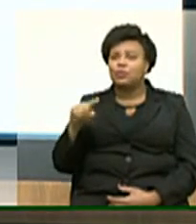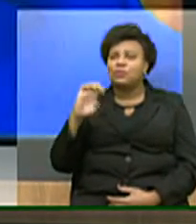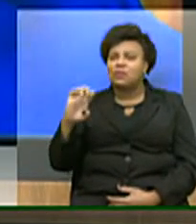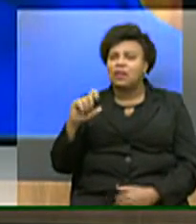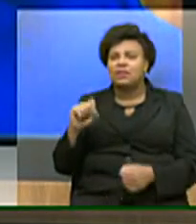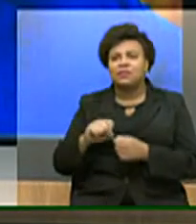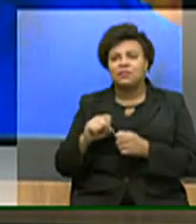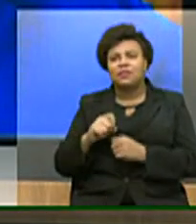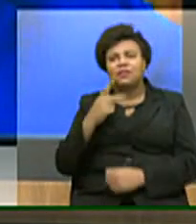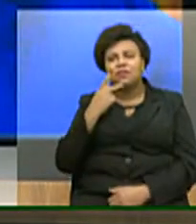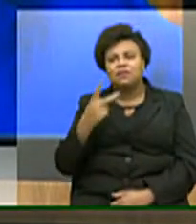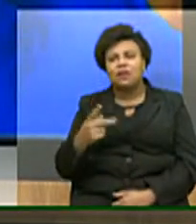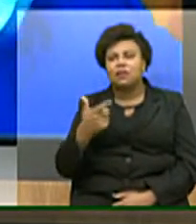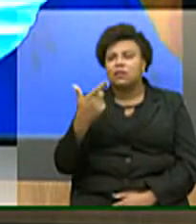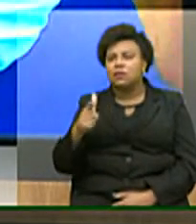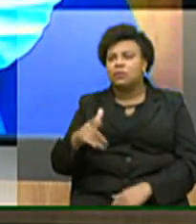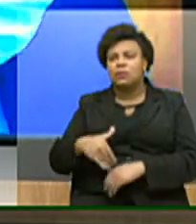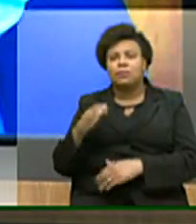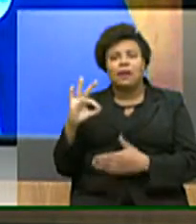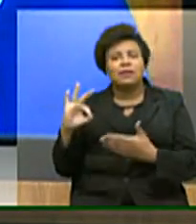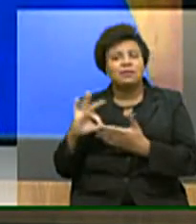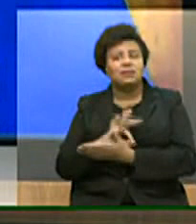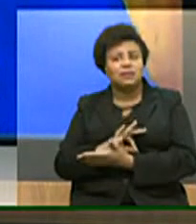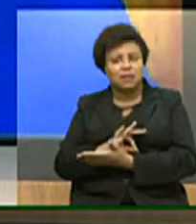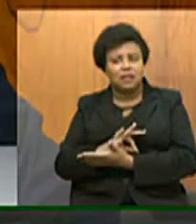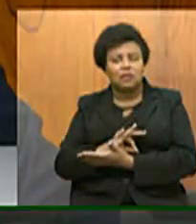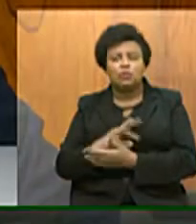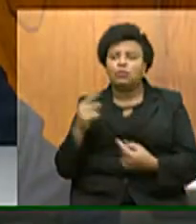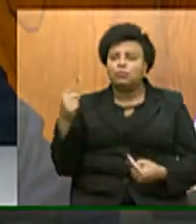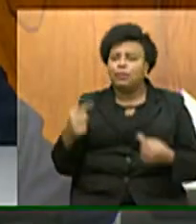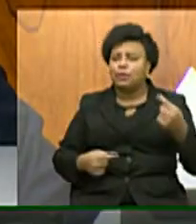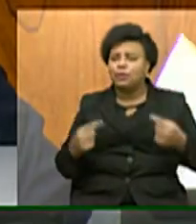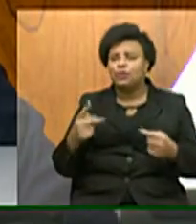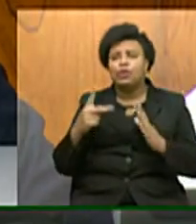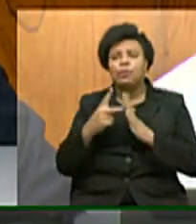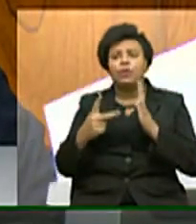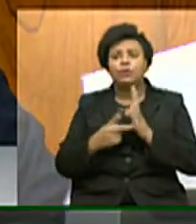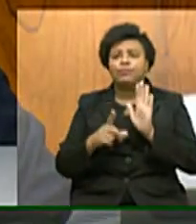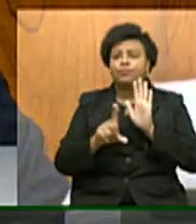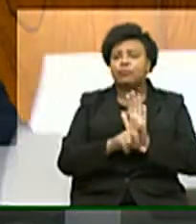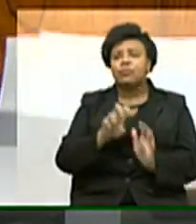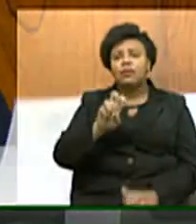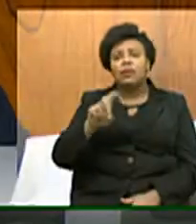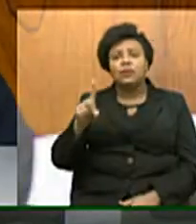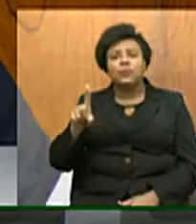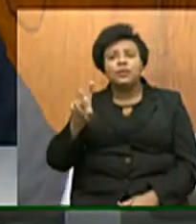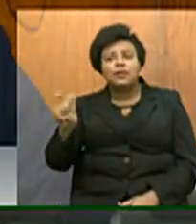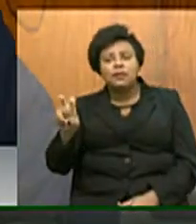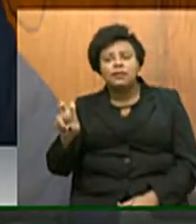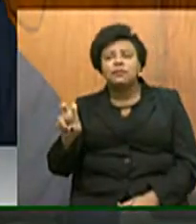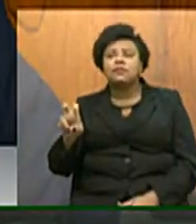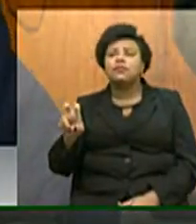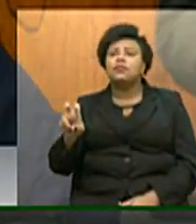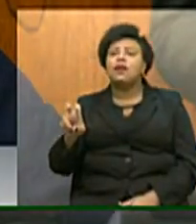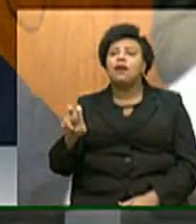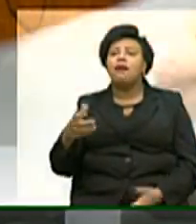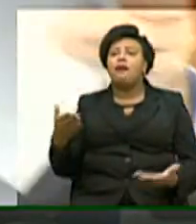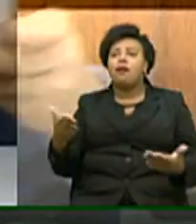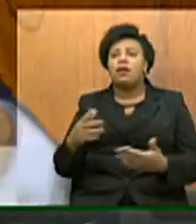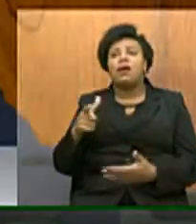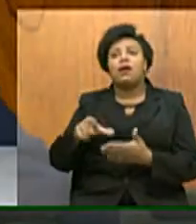sua manifestação. Não havendo mais inscritos para discutir o projeto de lei 515, antes de